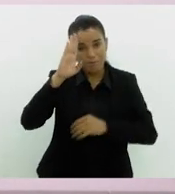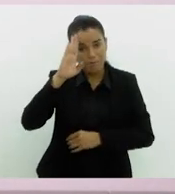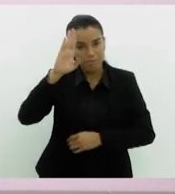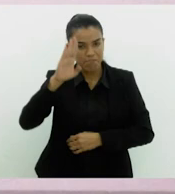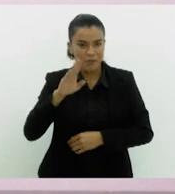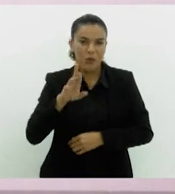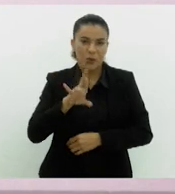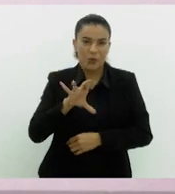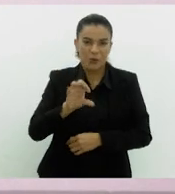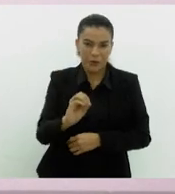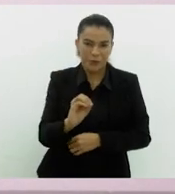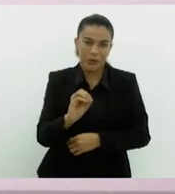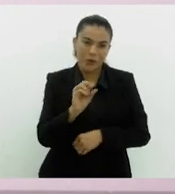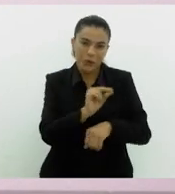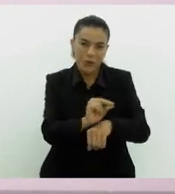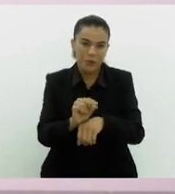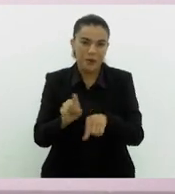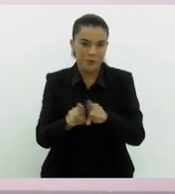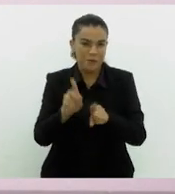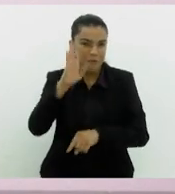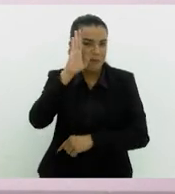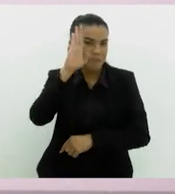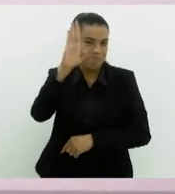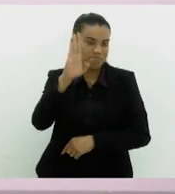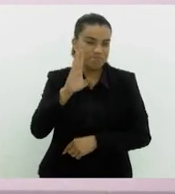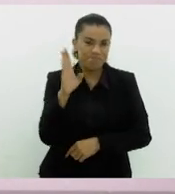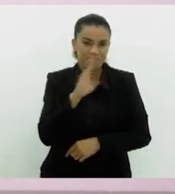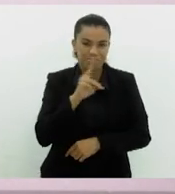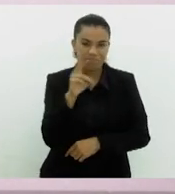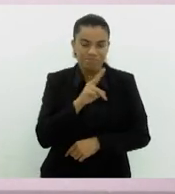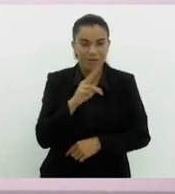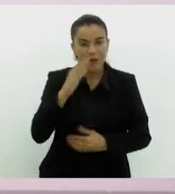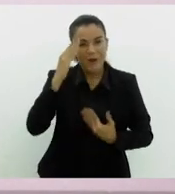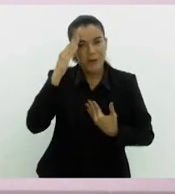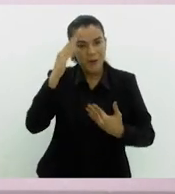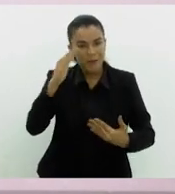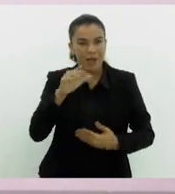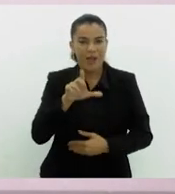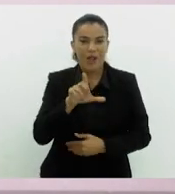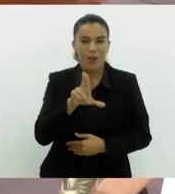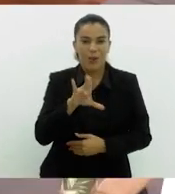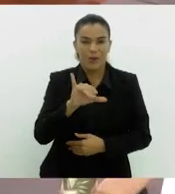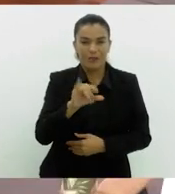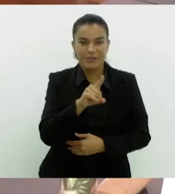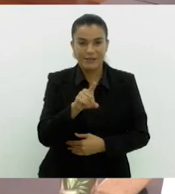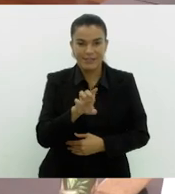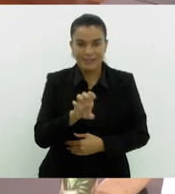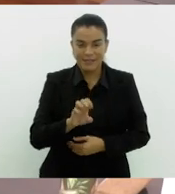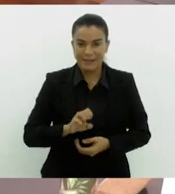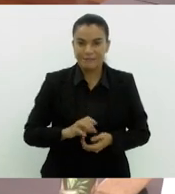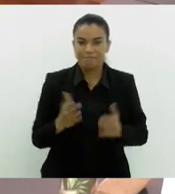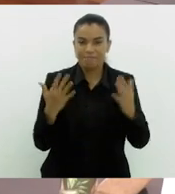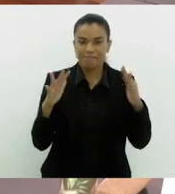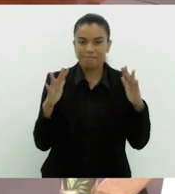gente entende o cuidado como uma dessas prioridades. Muito obrigada, Luíse.